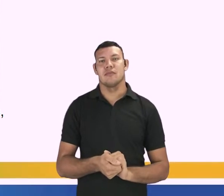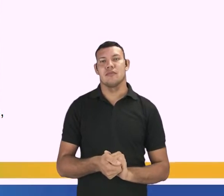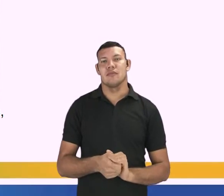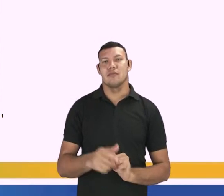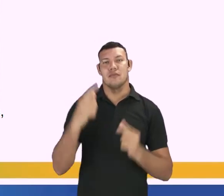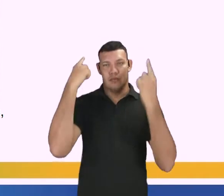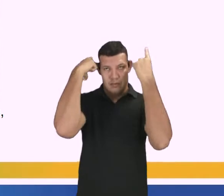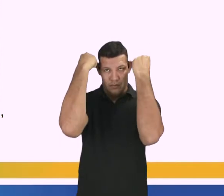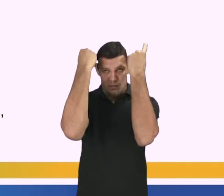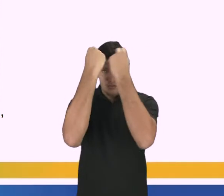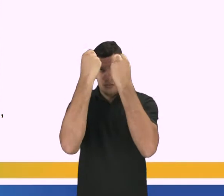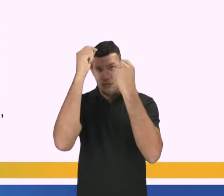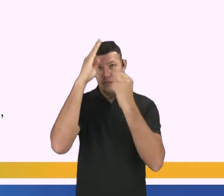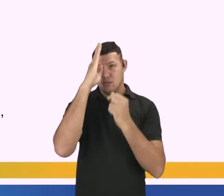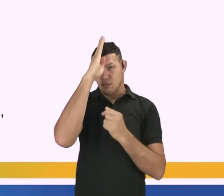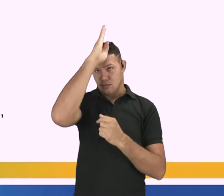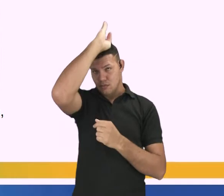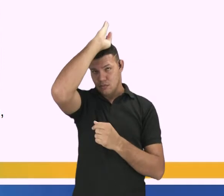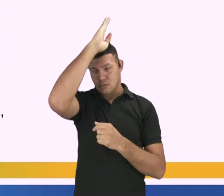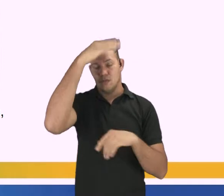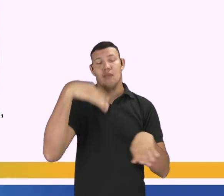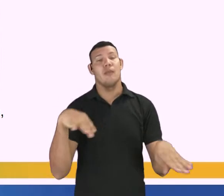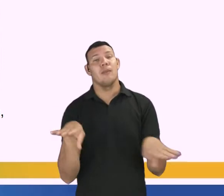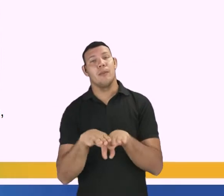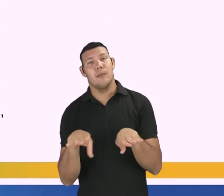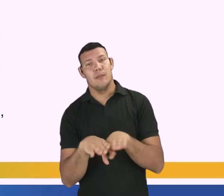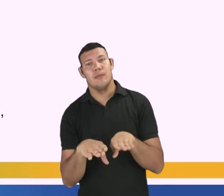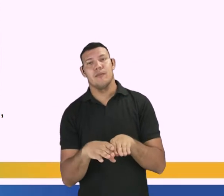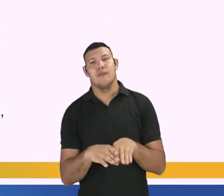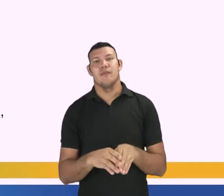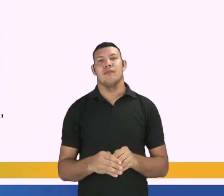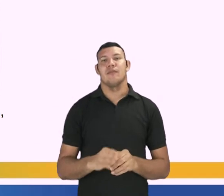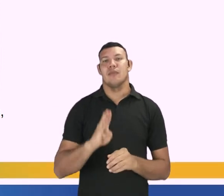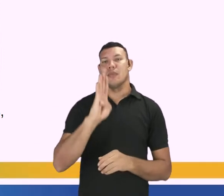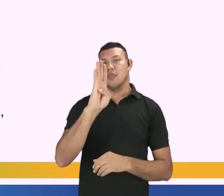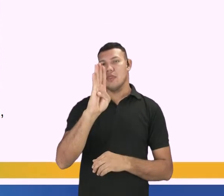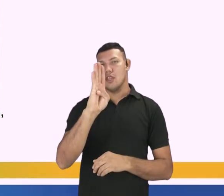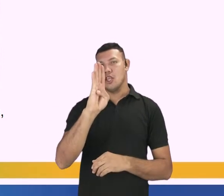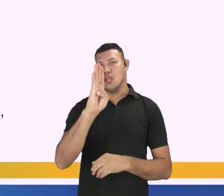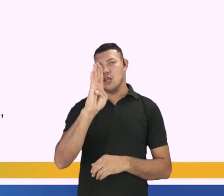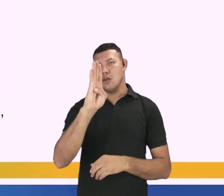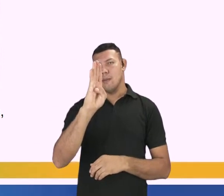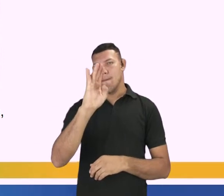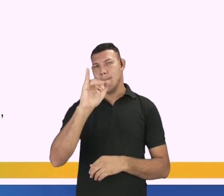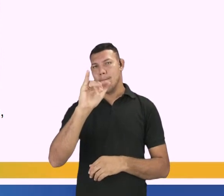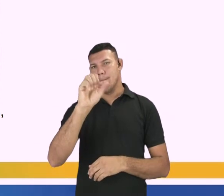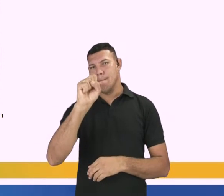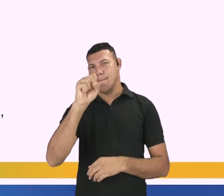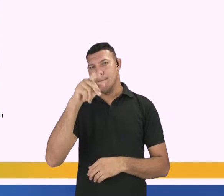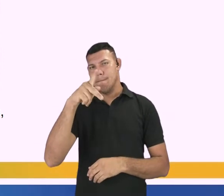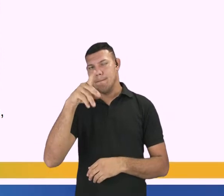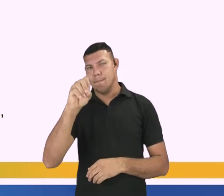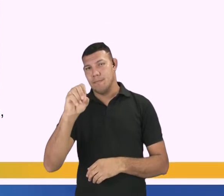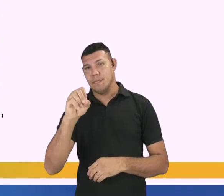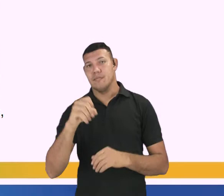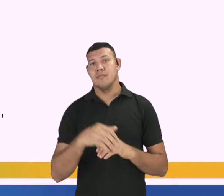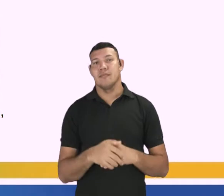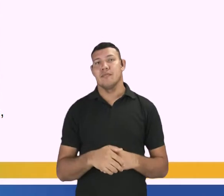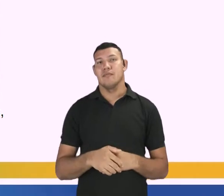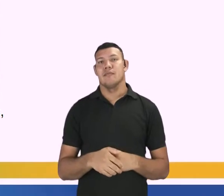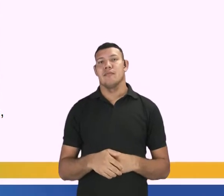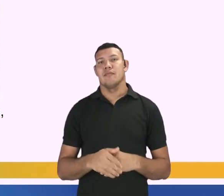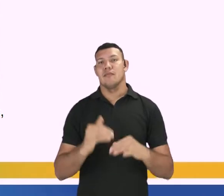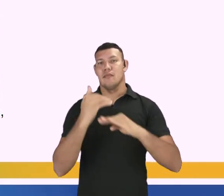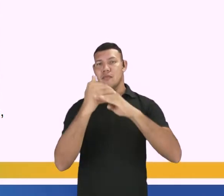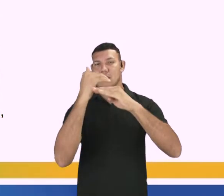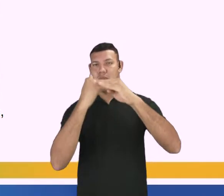nós temos aqui também a figura do bispo e do padre, que é aquela hierarquia que está